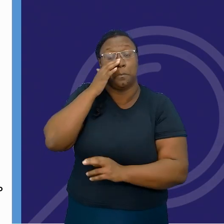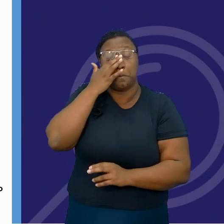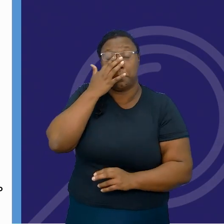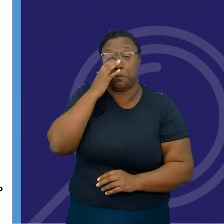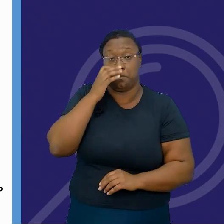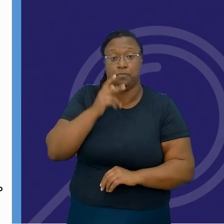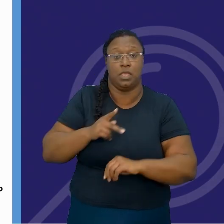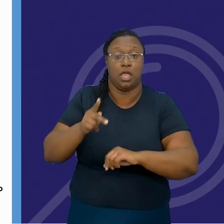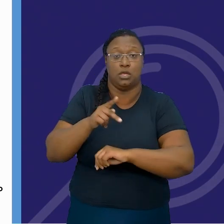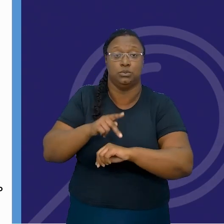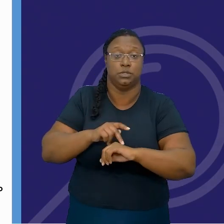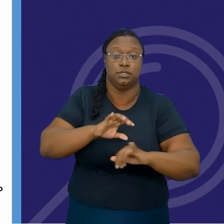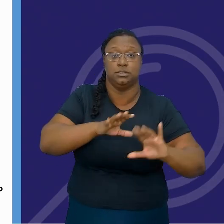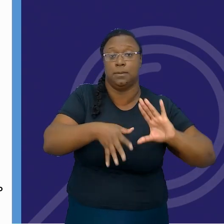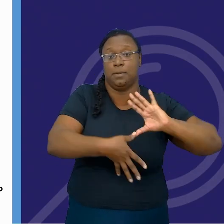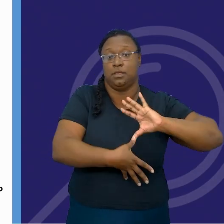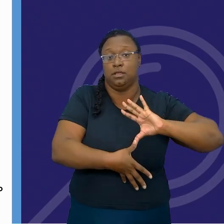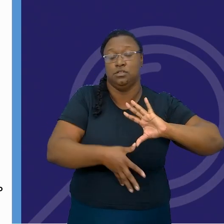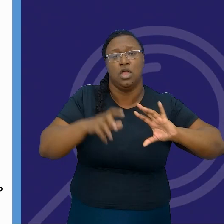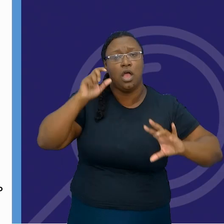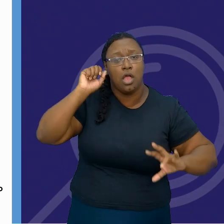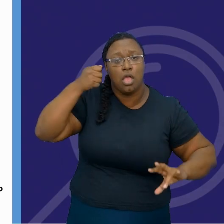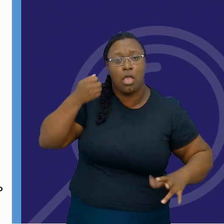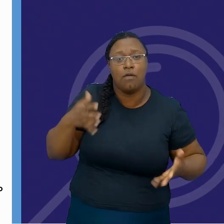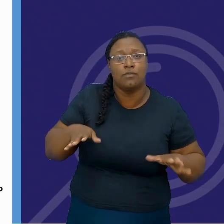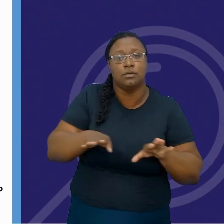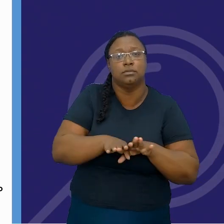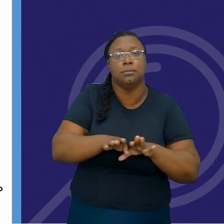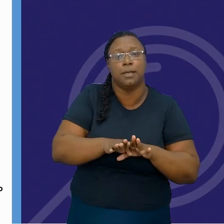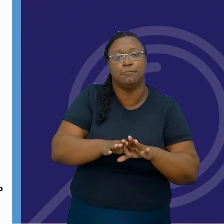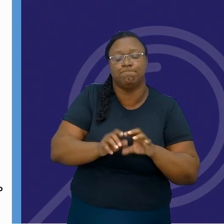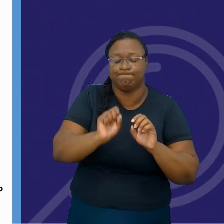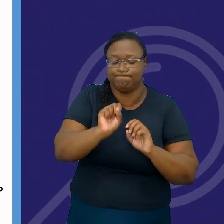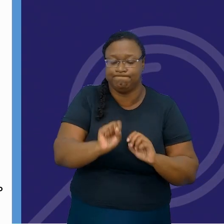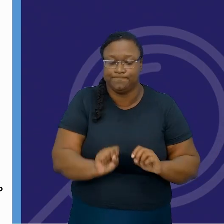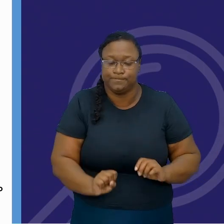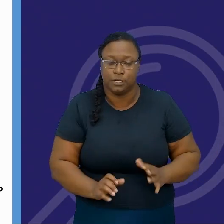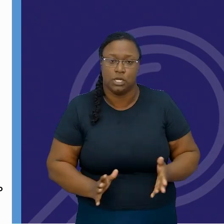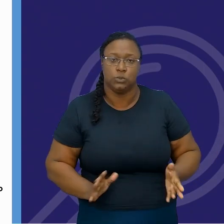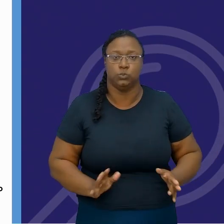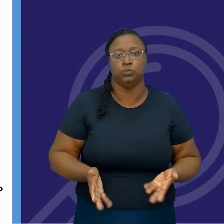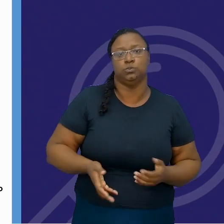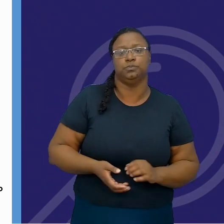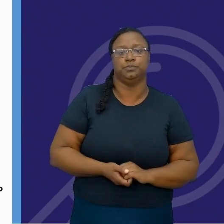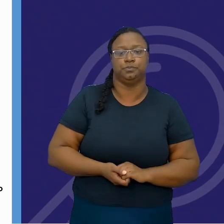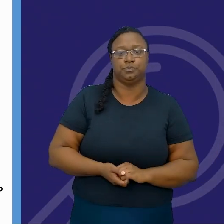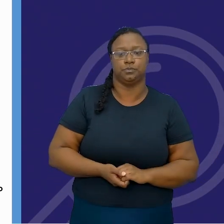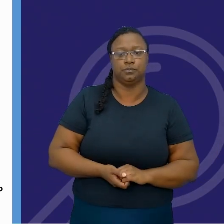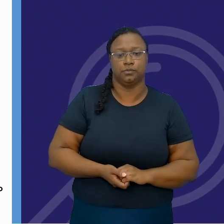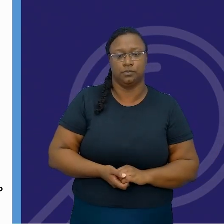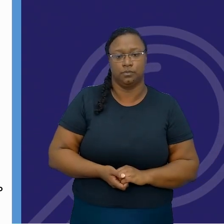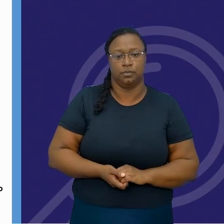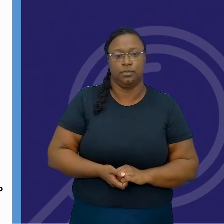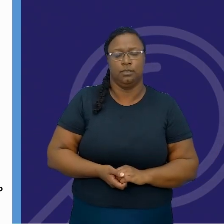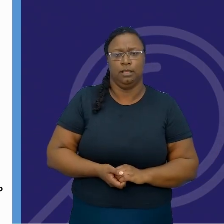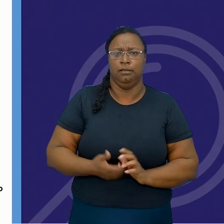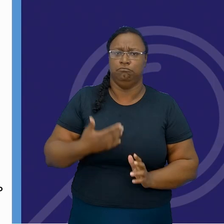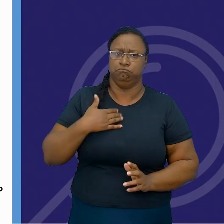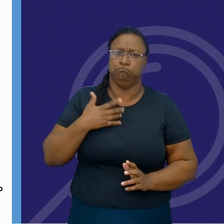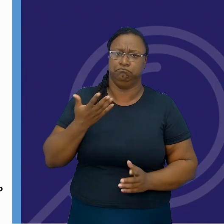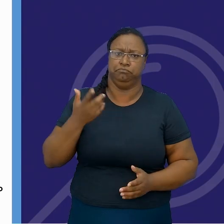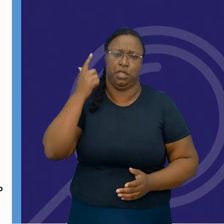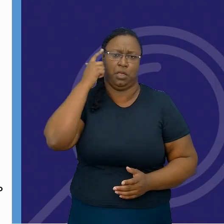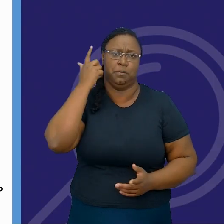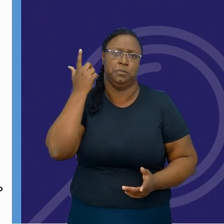América Latina, da África e do Sudeste Asiático ali, né, alguma parte ali. Então, eu considero, né, que é